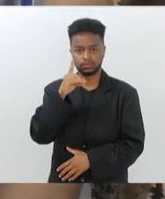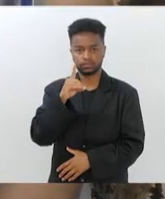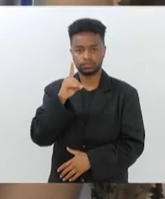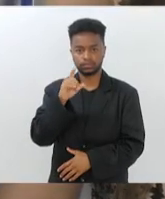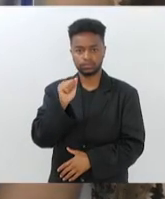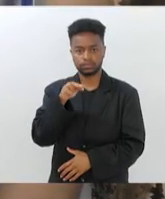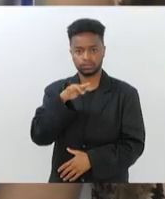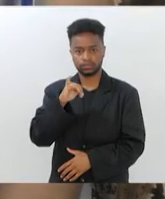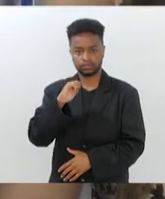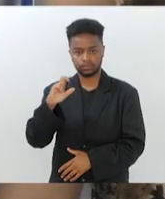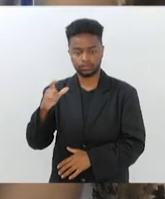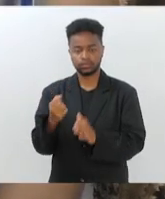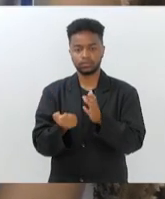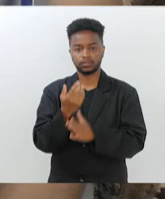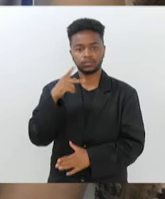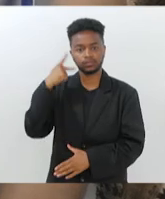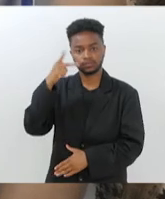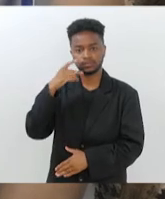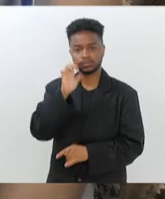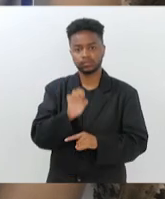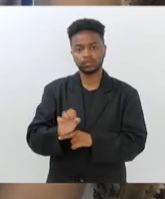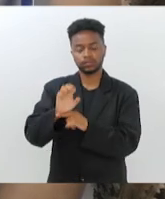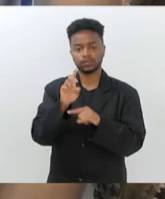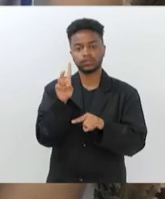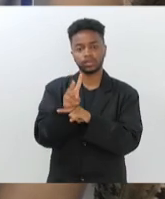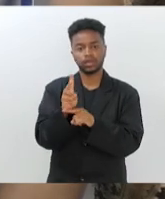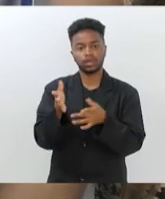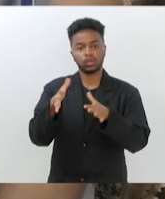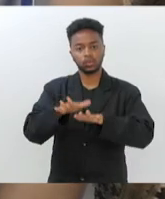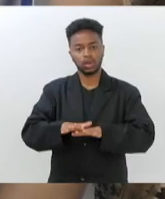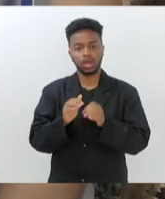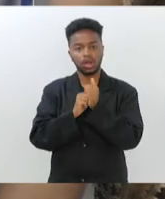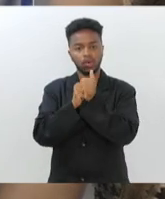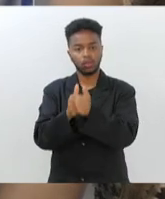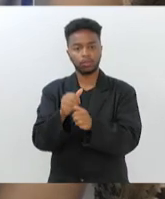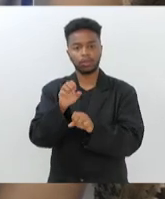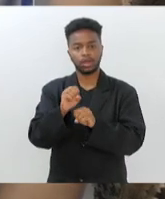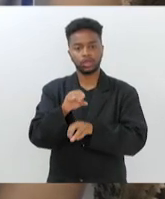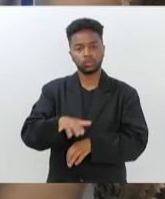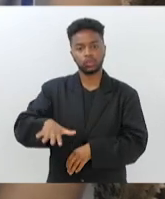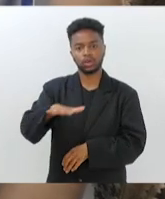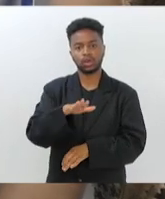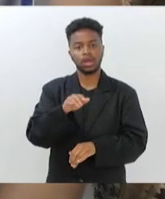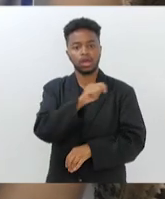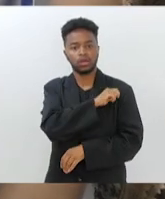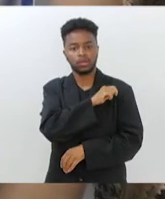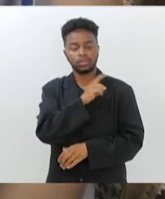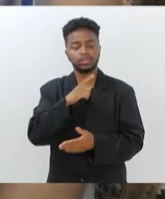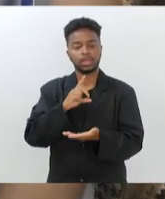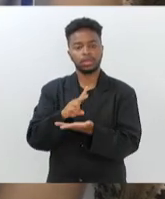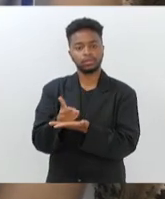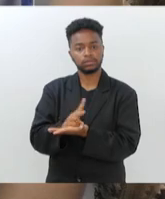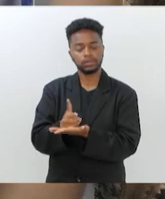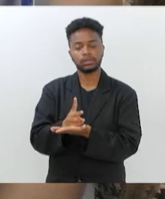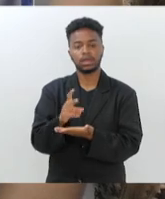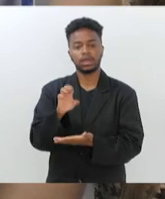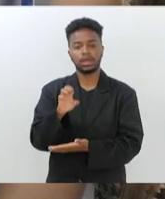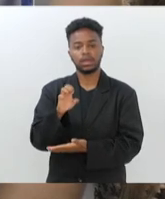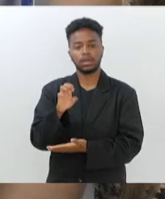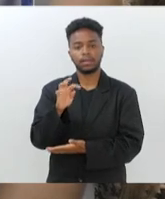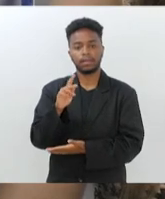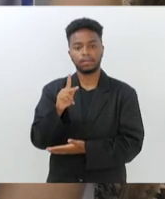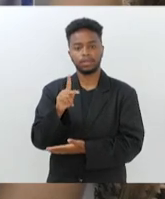librelon que institui a política estadual de proteção inclusão e acompanhamento Educacional dos alunos com epilepsia E da outras